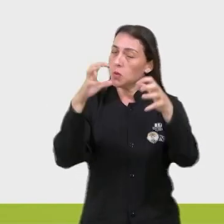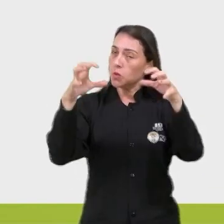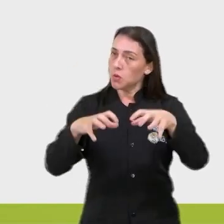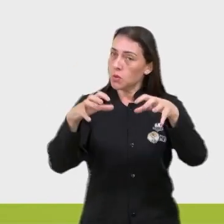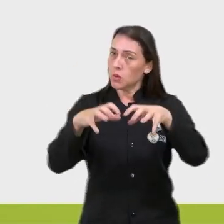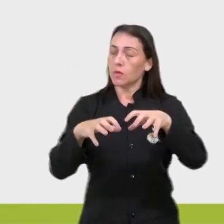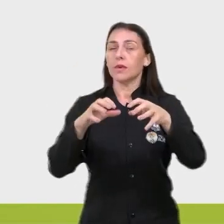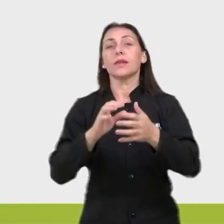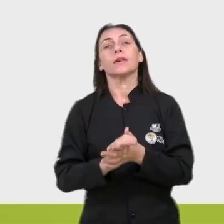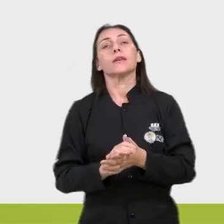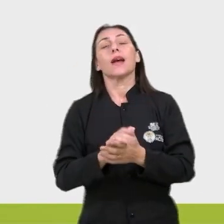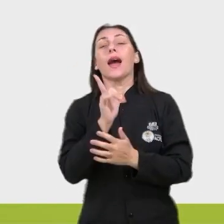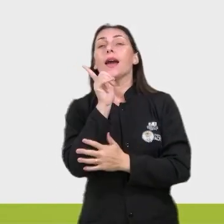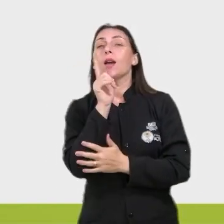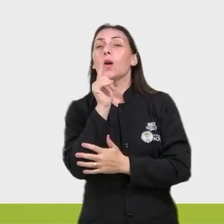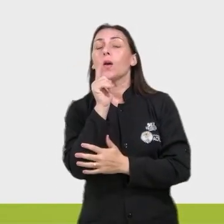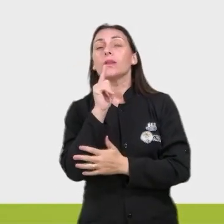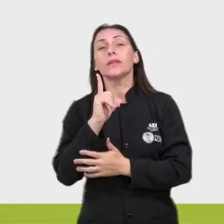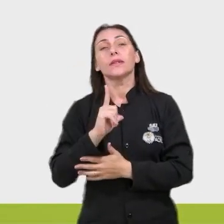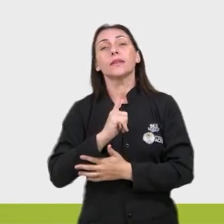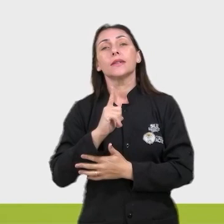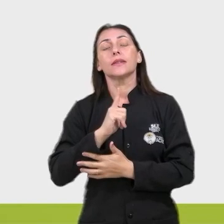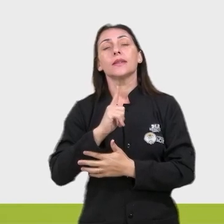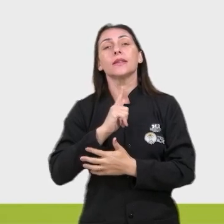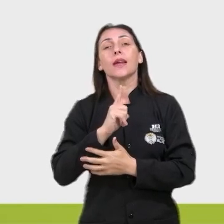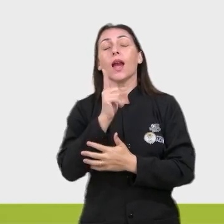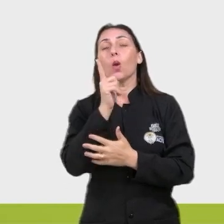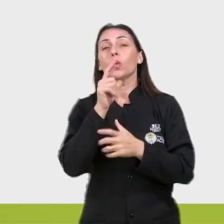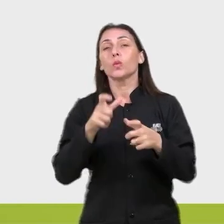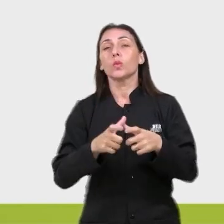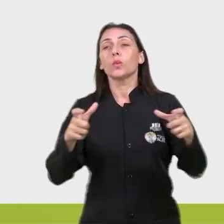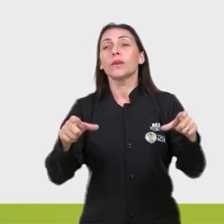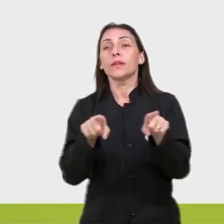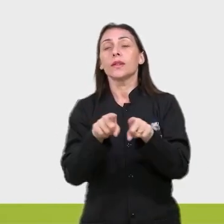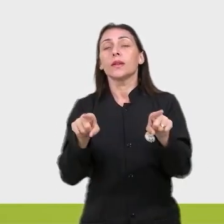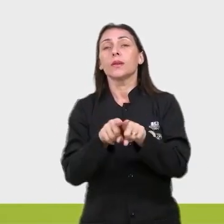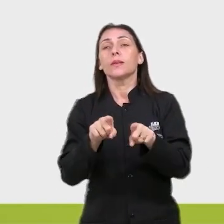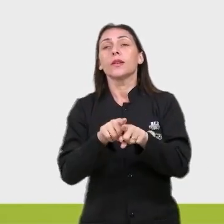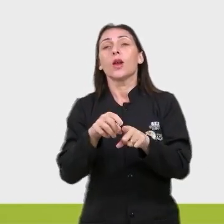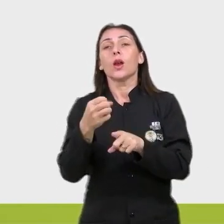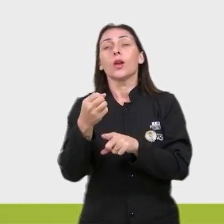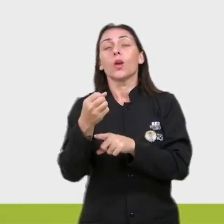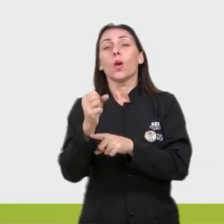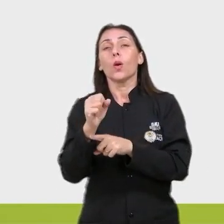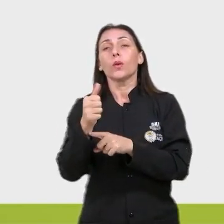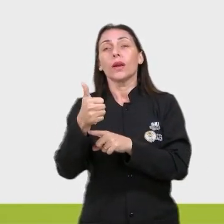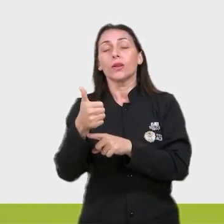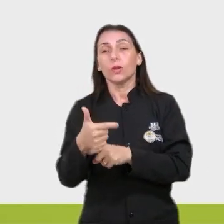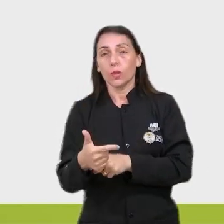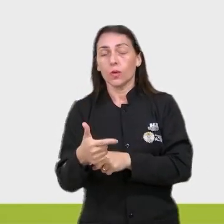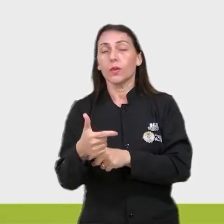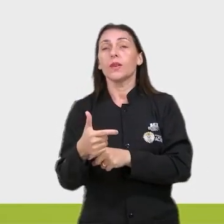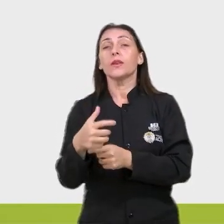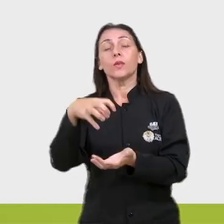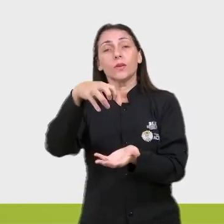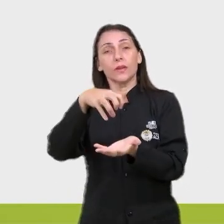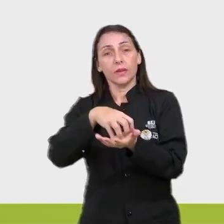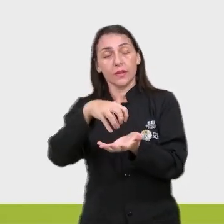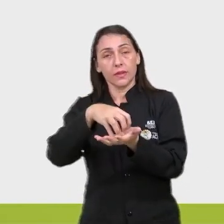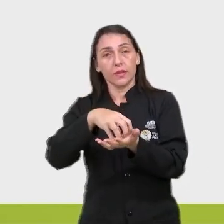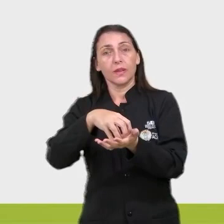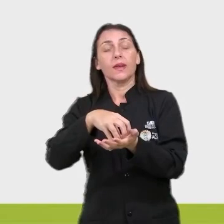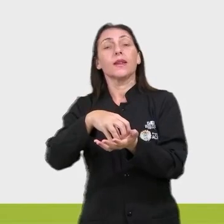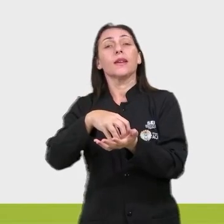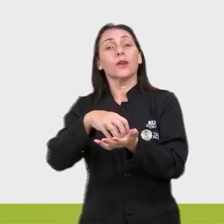também. A hidrografia tem uma vasta rede hidrográfica também, nasce de 8 a 12 bacias, é lá no centro-oeste que nasce de 8 a